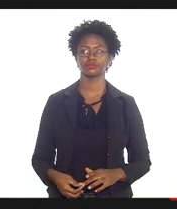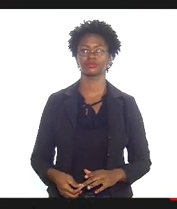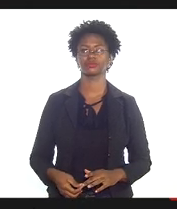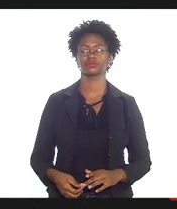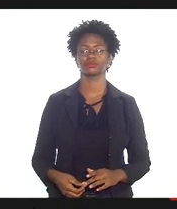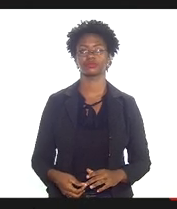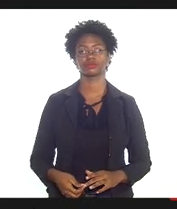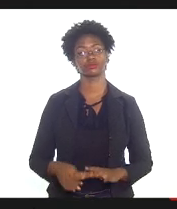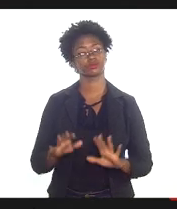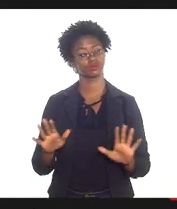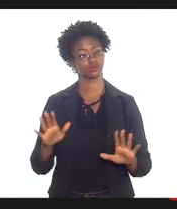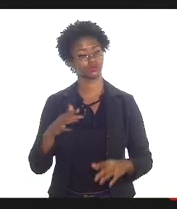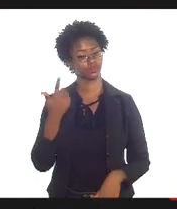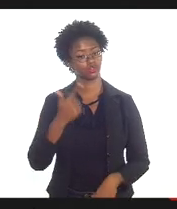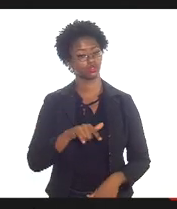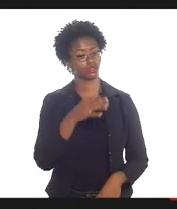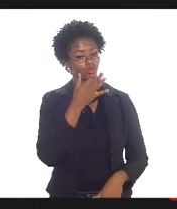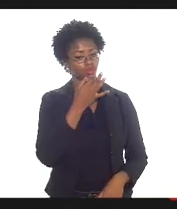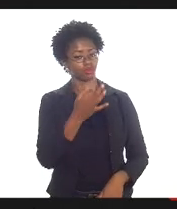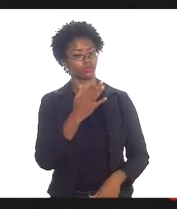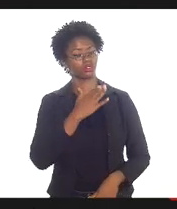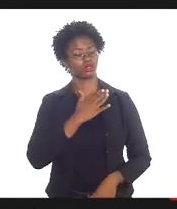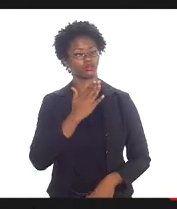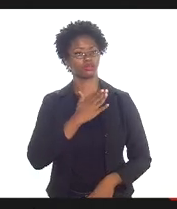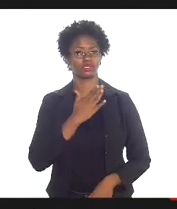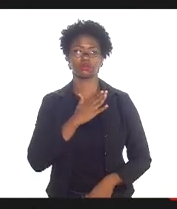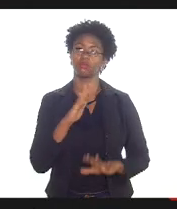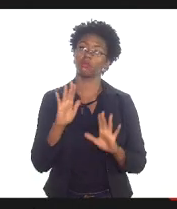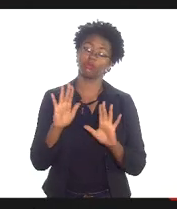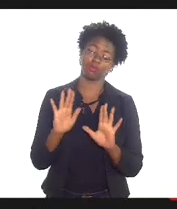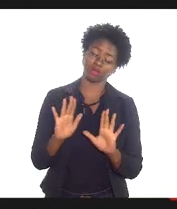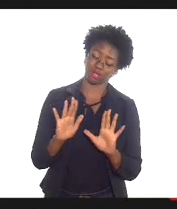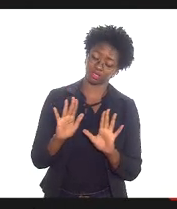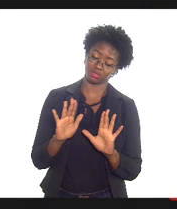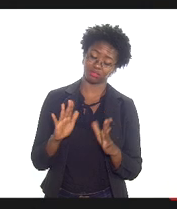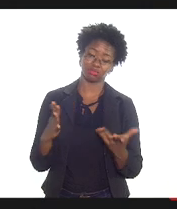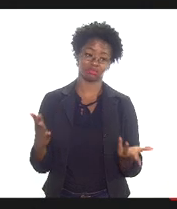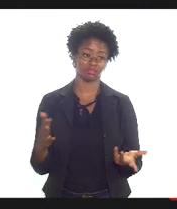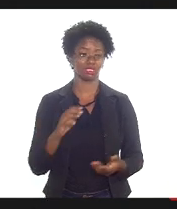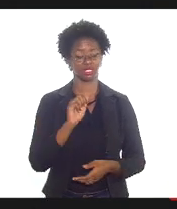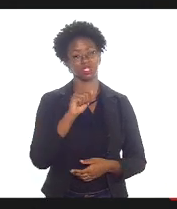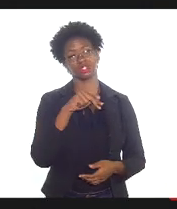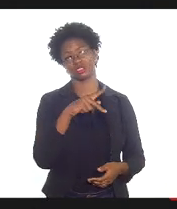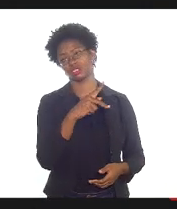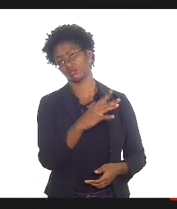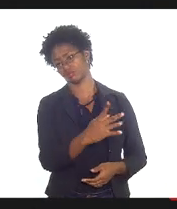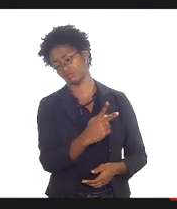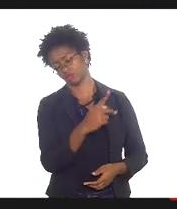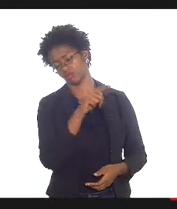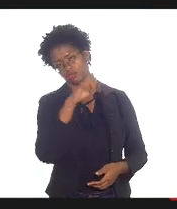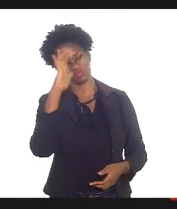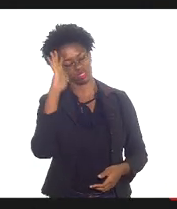Meu ponto de vista é uma parte que compete à ANP. Eu acho que a ANP é a parte